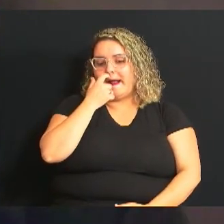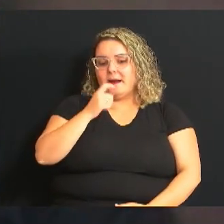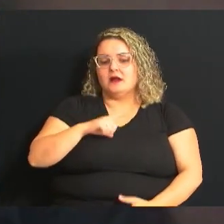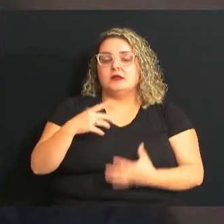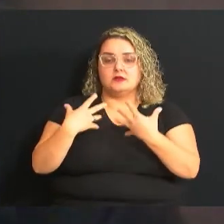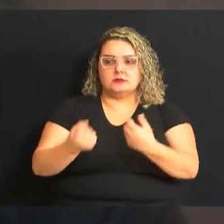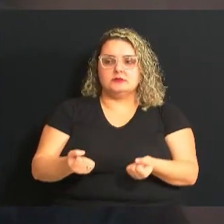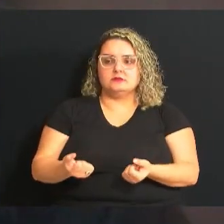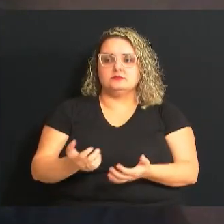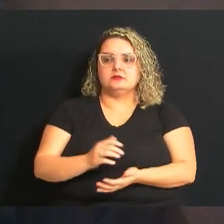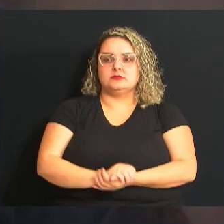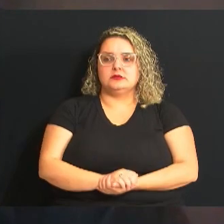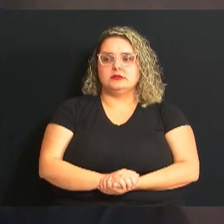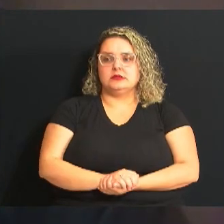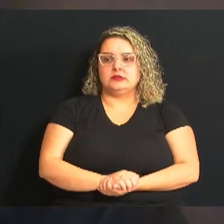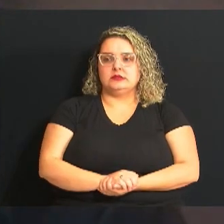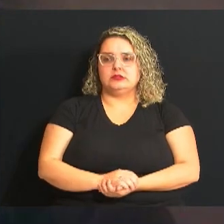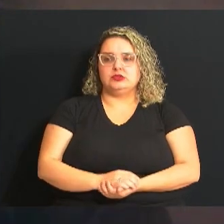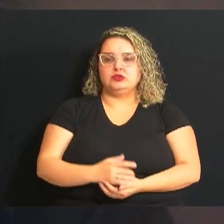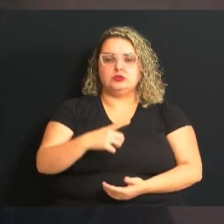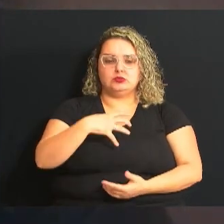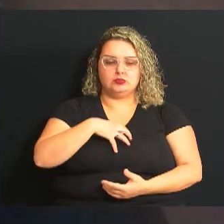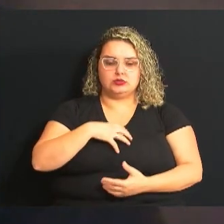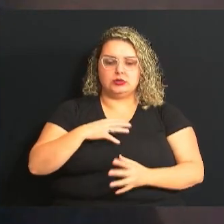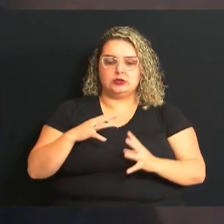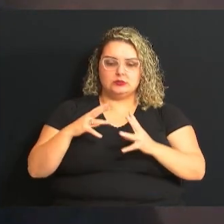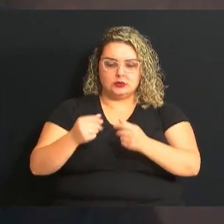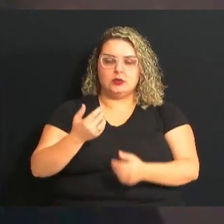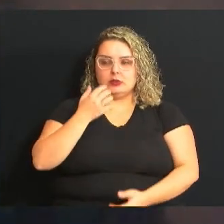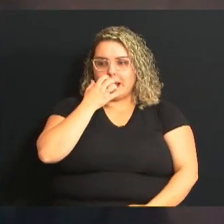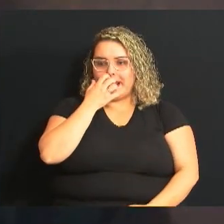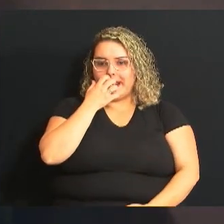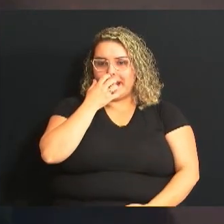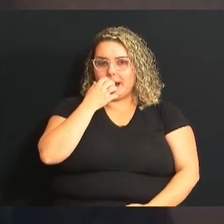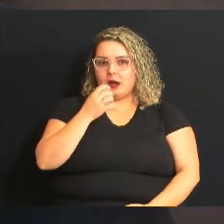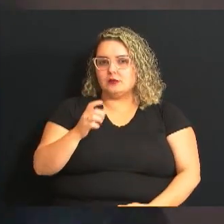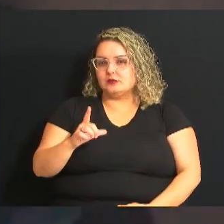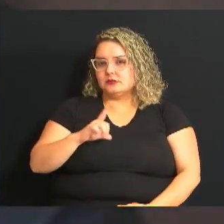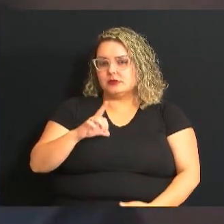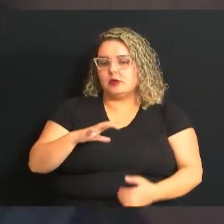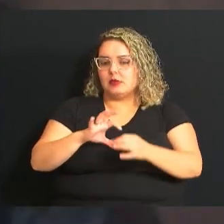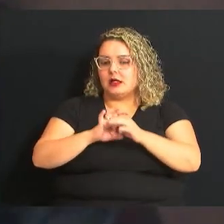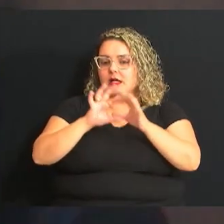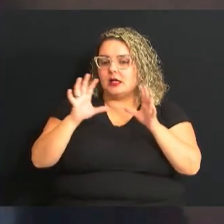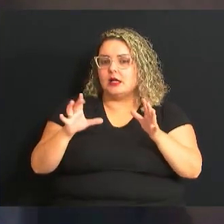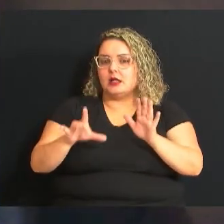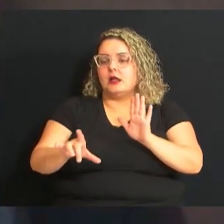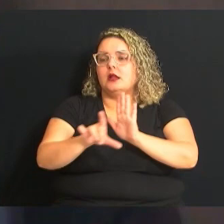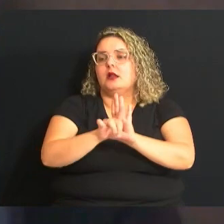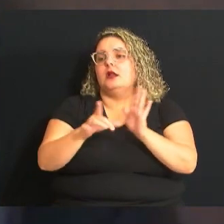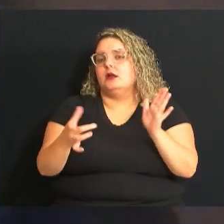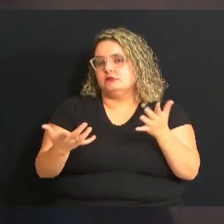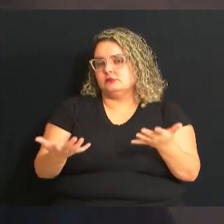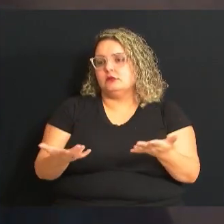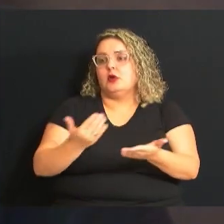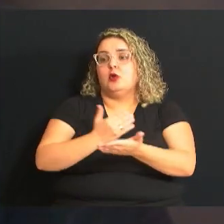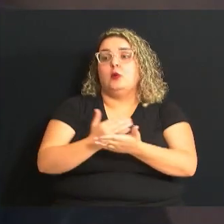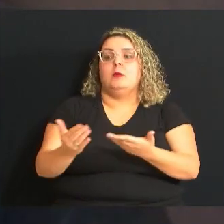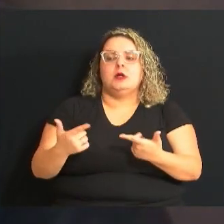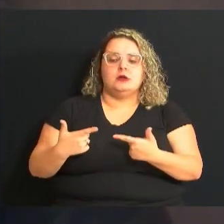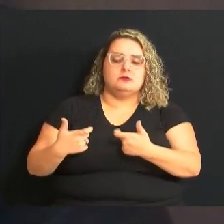de física, ele também, não é, tem essa missão de levar, não é, aos alunos e tudo mais, não